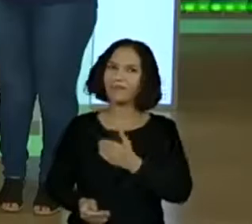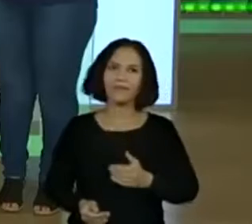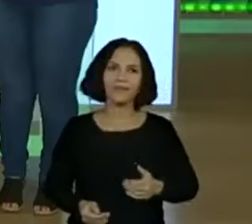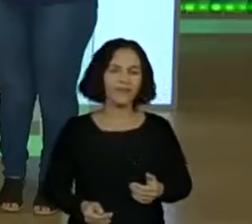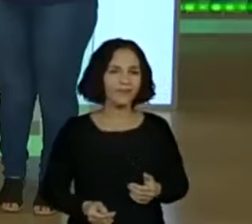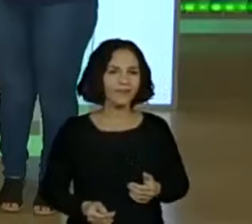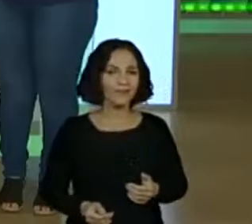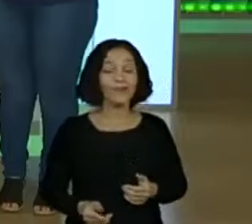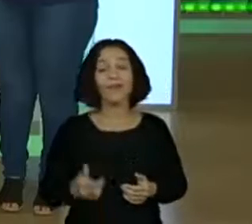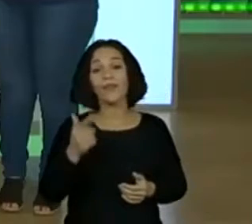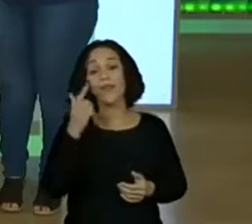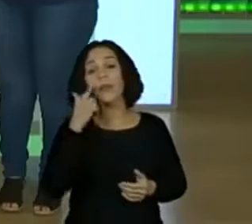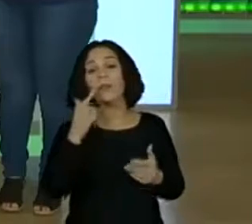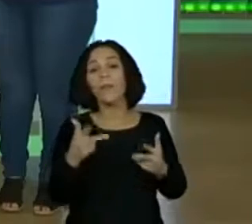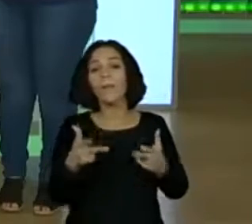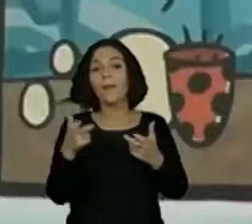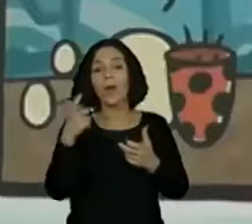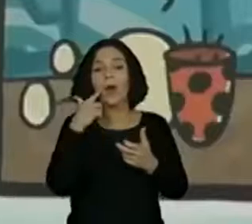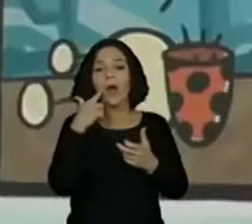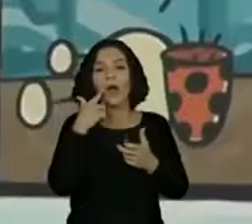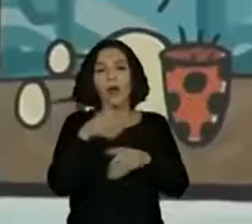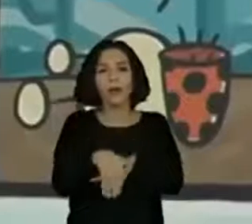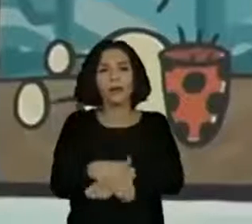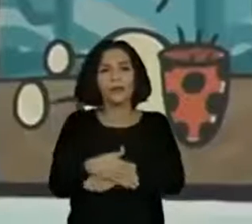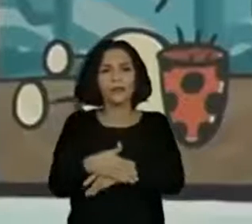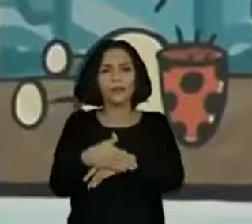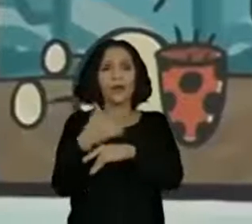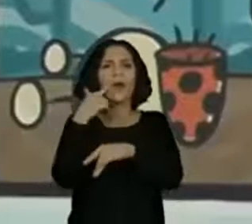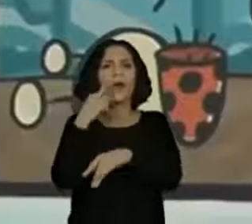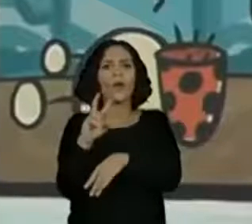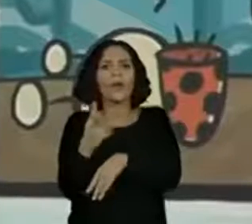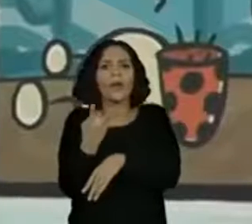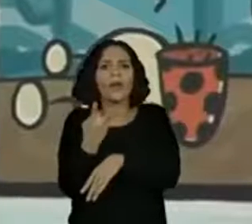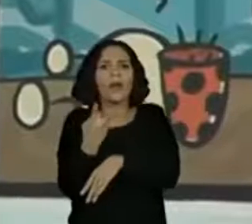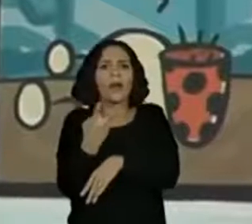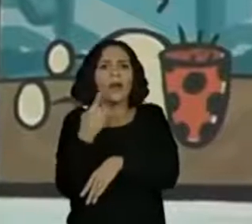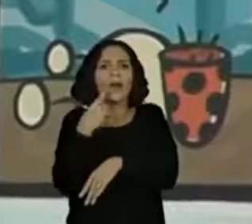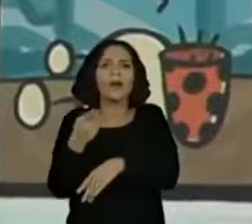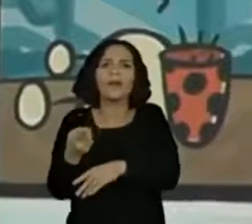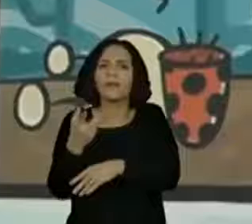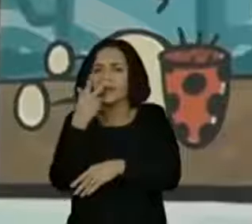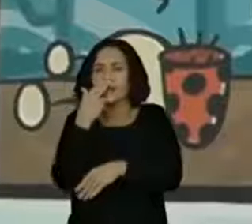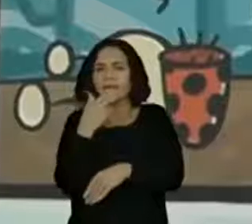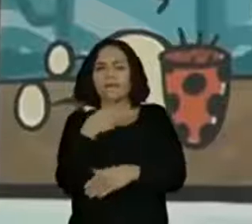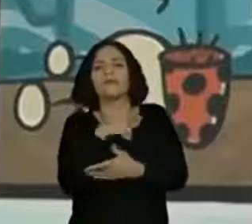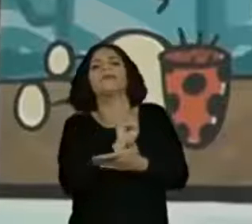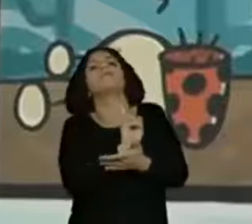Vamos perceber a posição da Joaninha. Olha como ela está. Ai, ai.